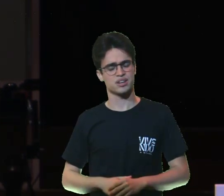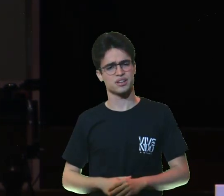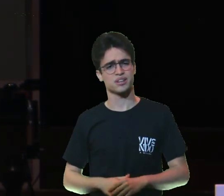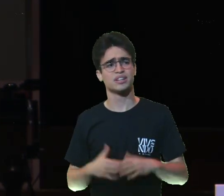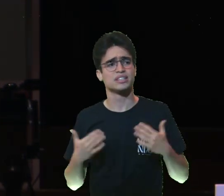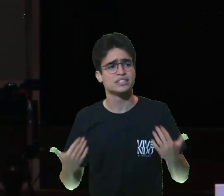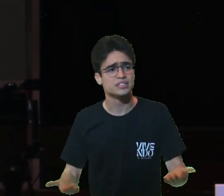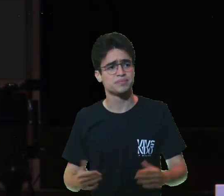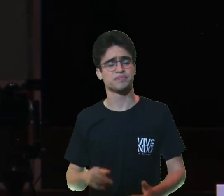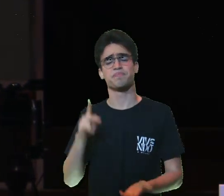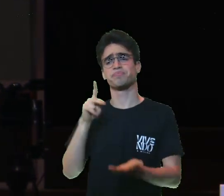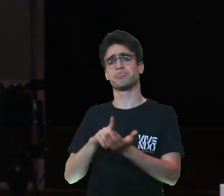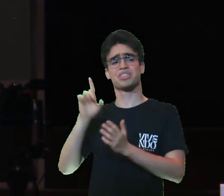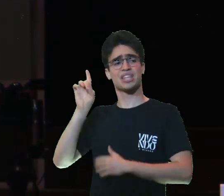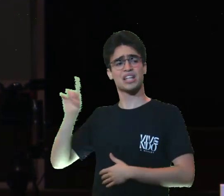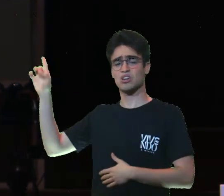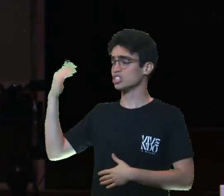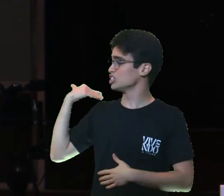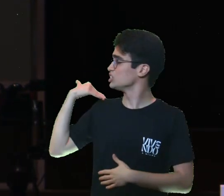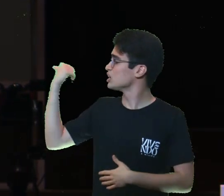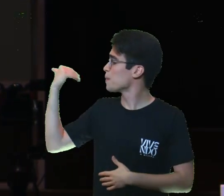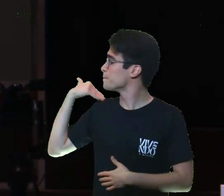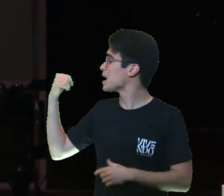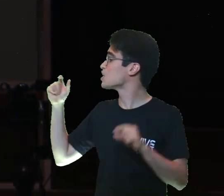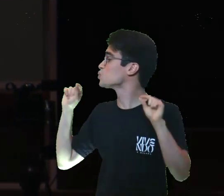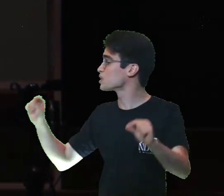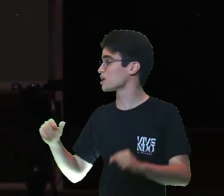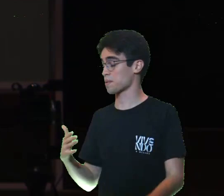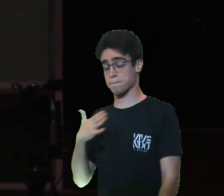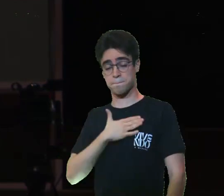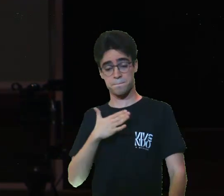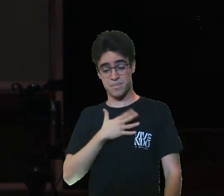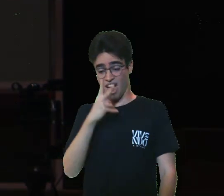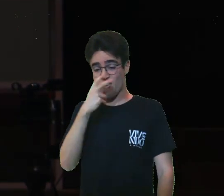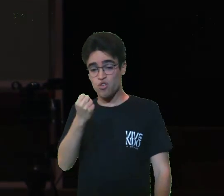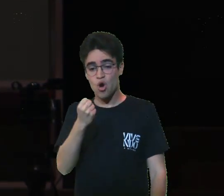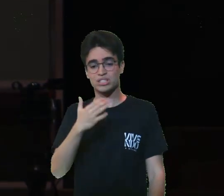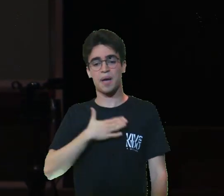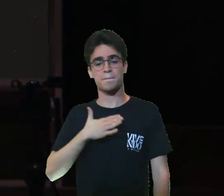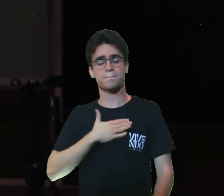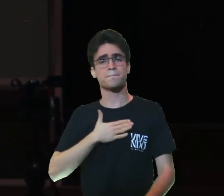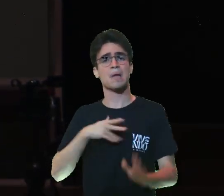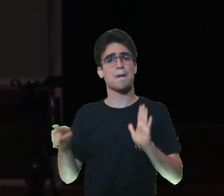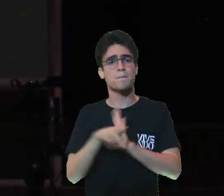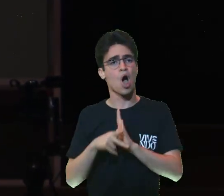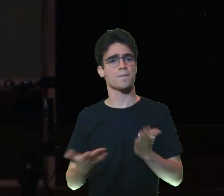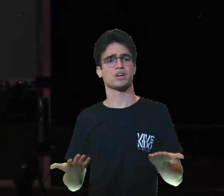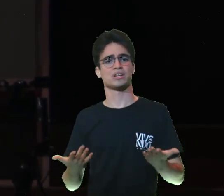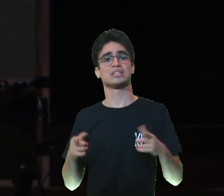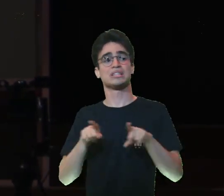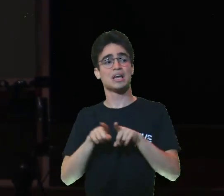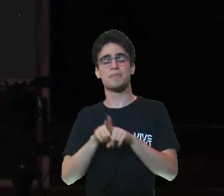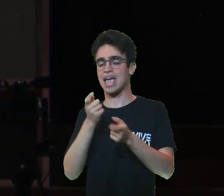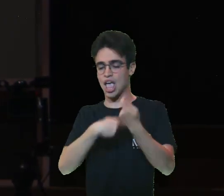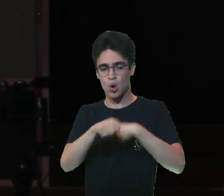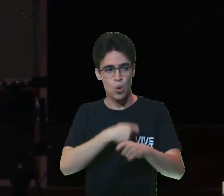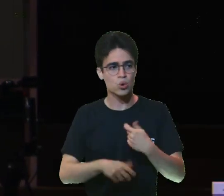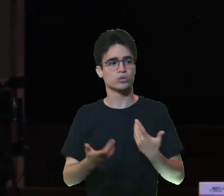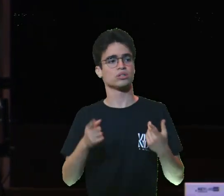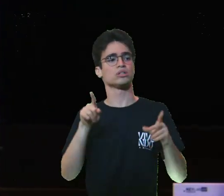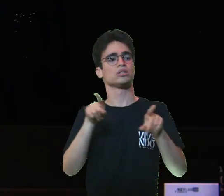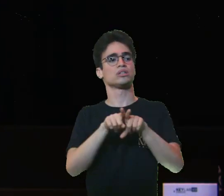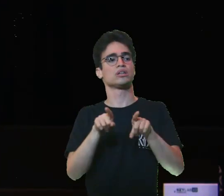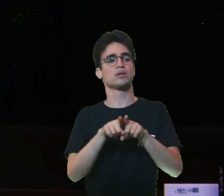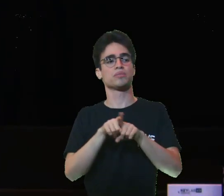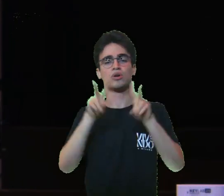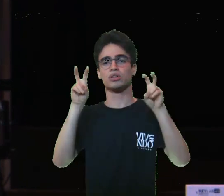Nós somos chamados para usar a força que nós temos, a força oracional, a força de recursos, a força